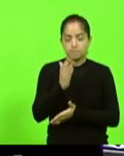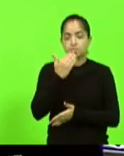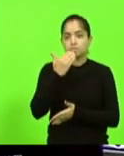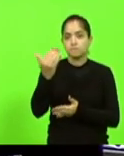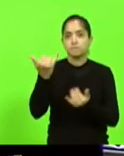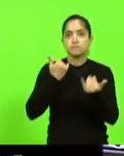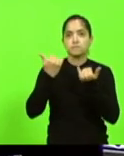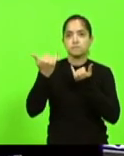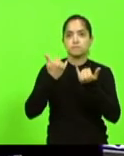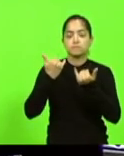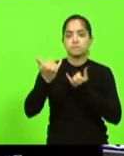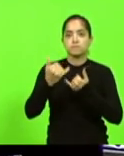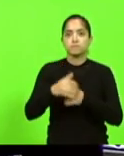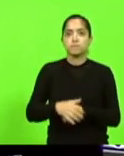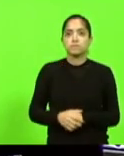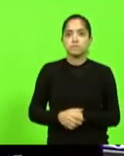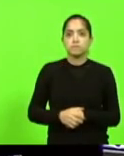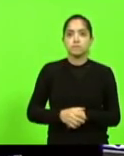de informação números